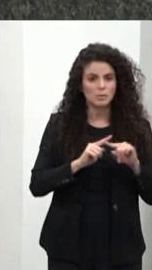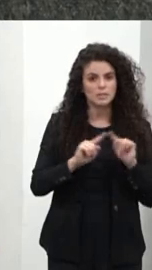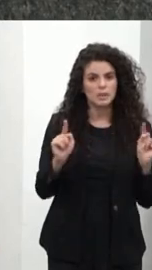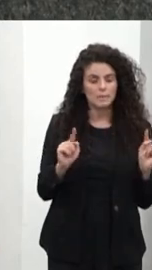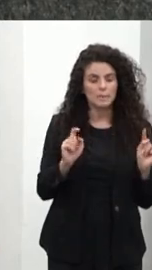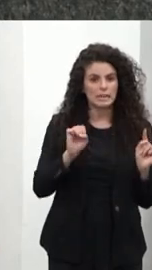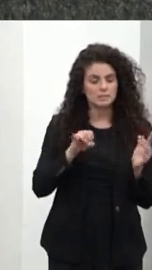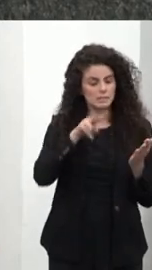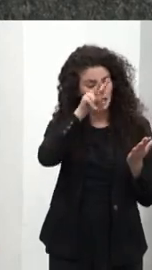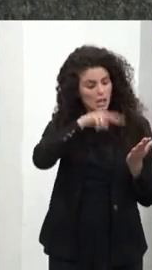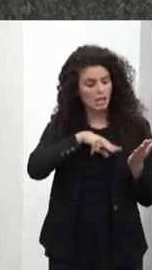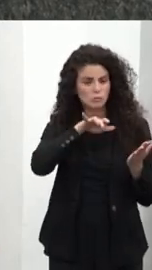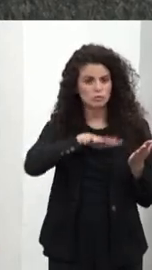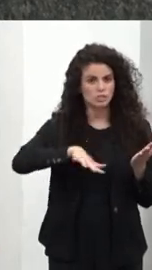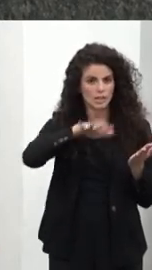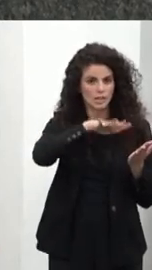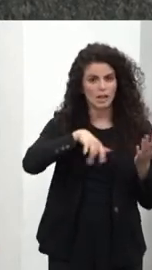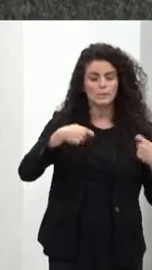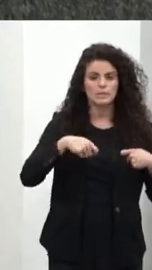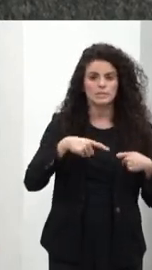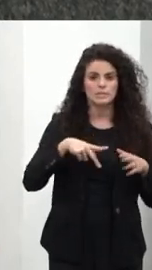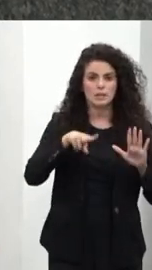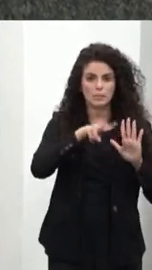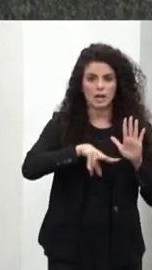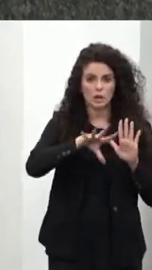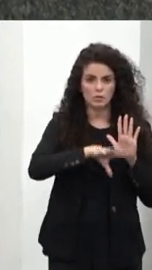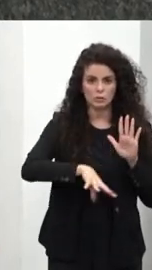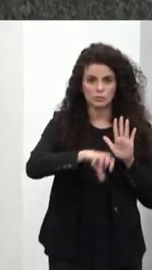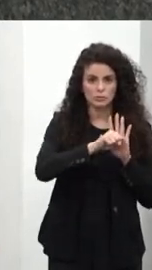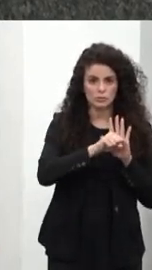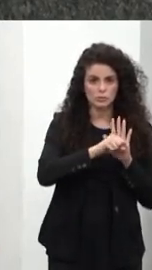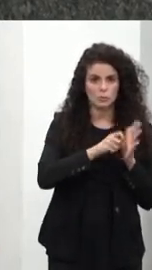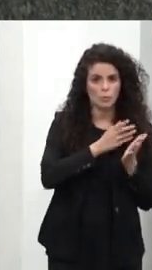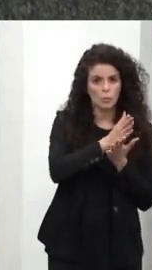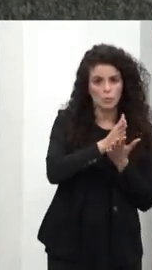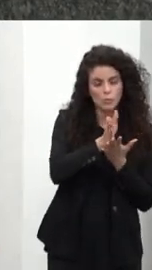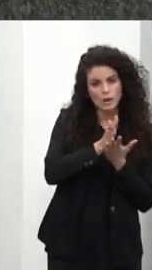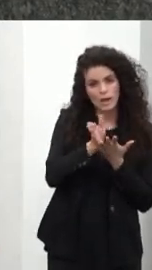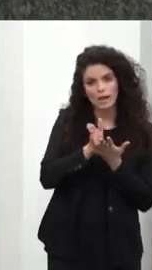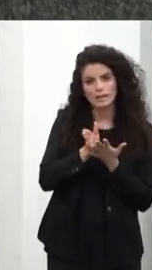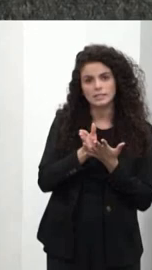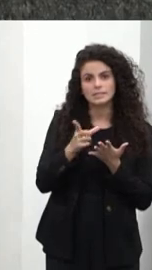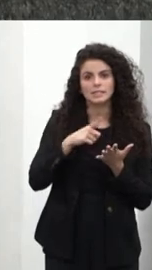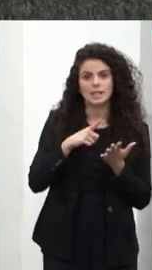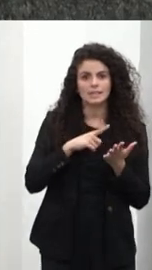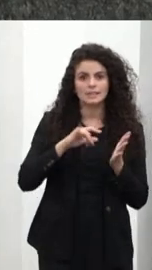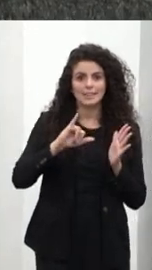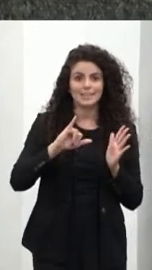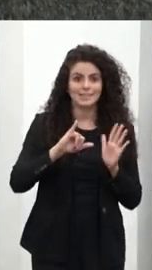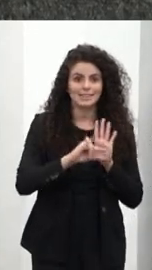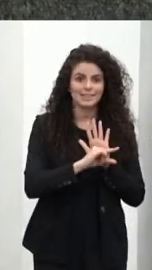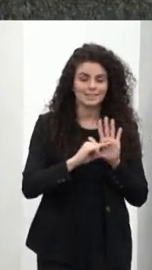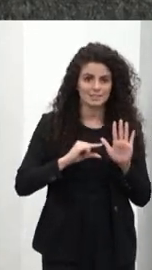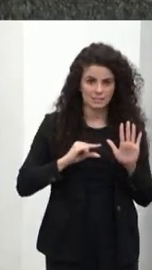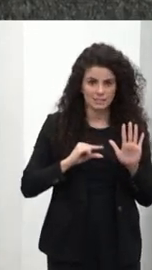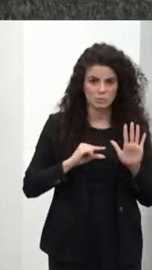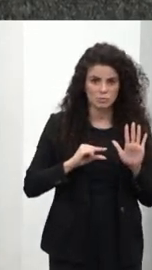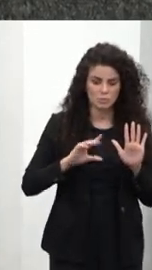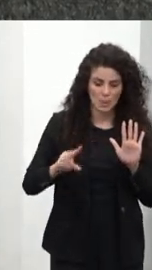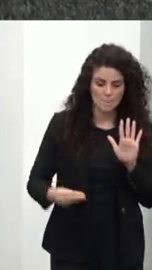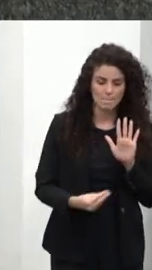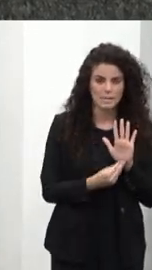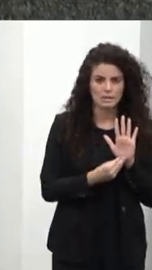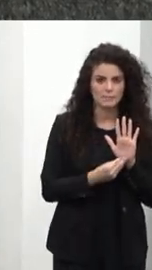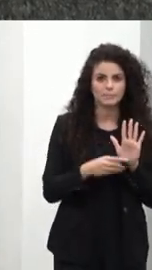Ele tem que ser para audiovisual para ter mais áreas dentro do audiovisual já tem os incisos tem a diretiva da